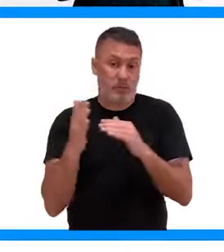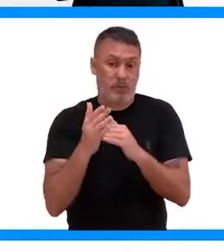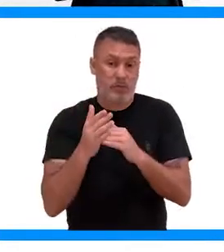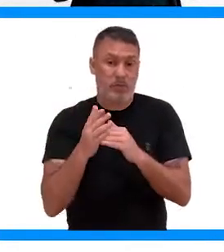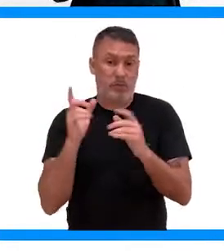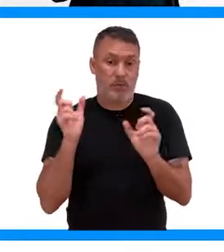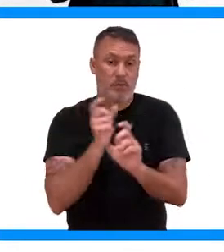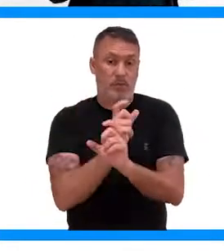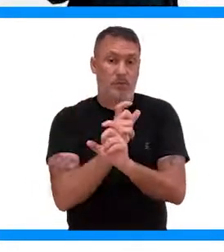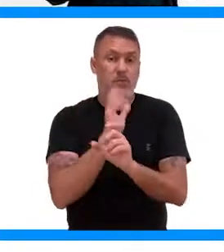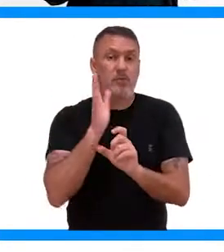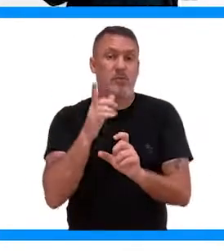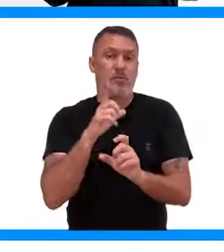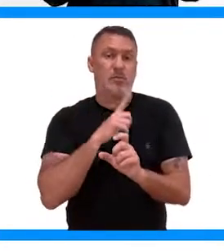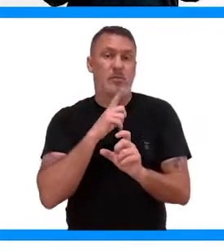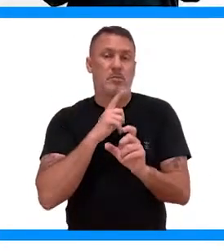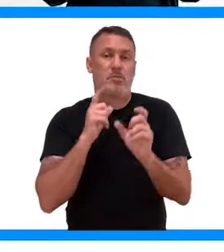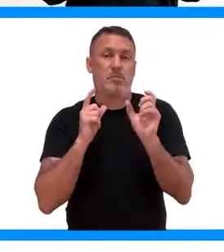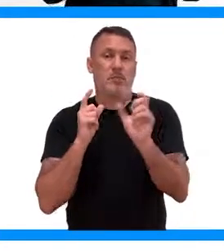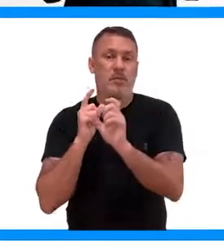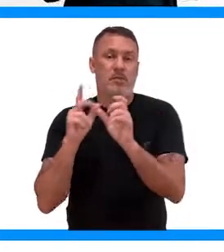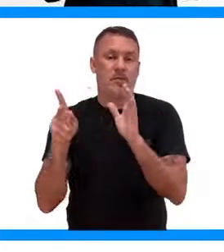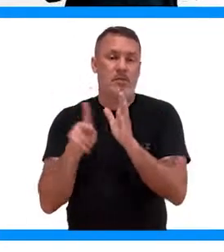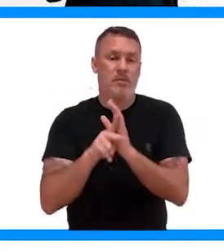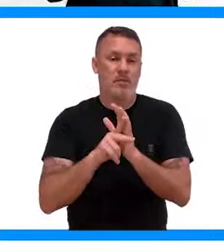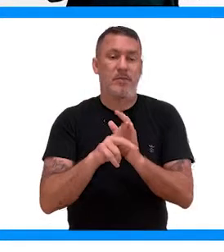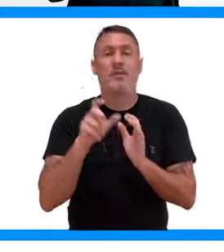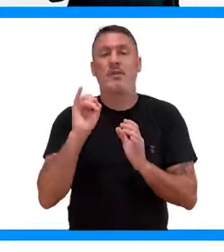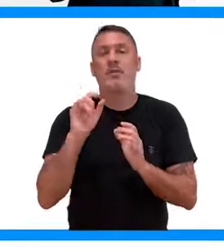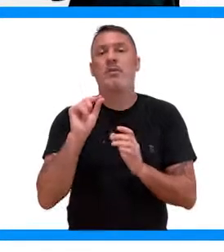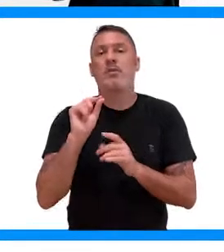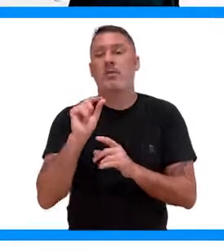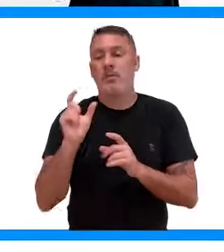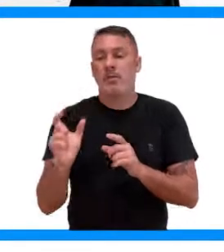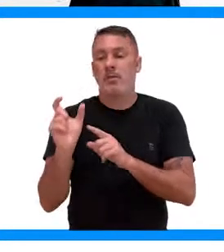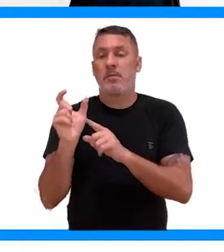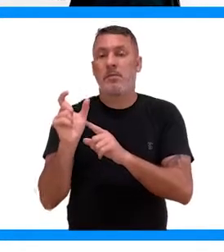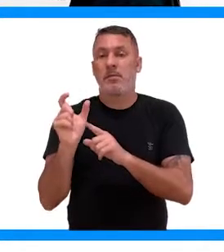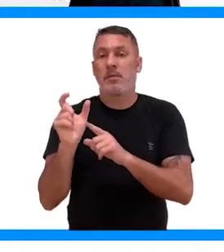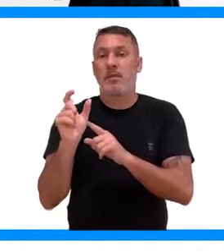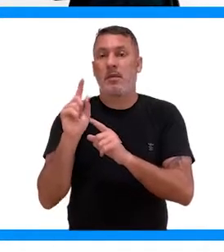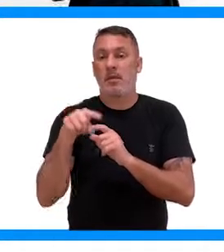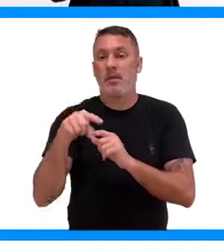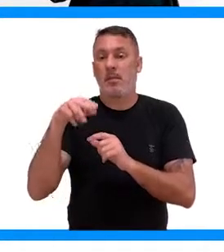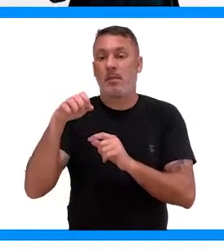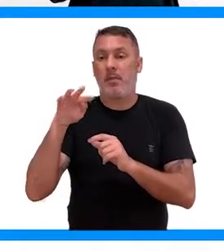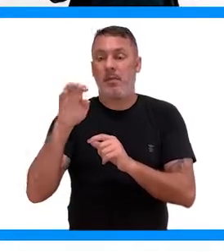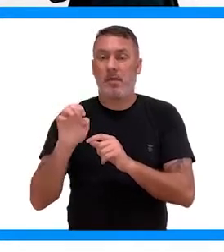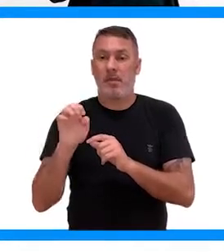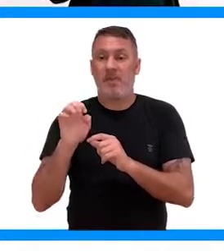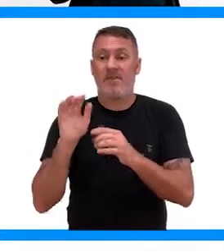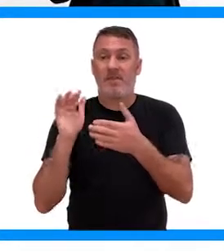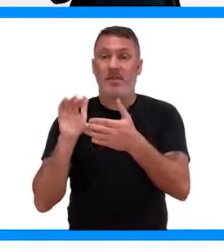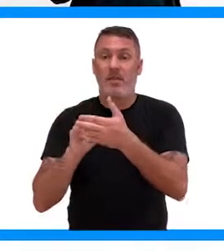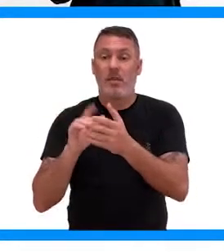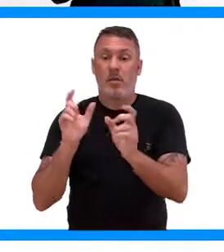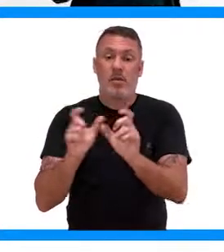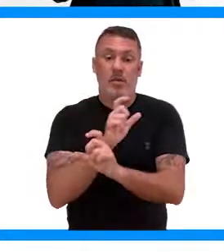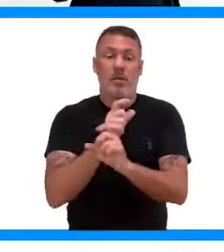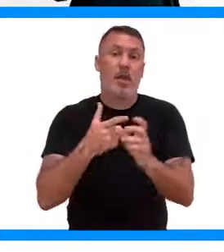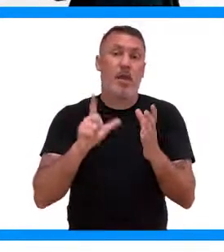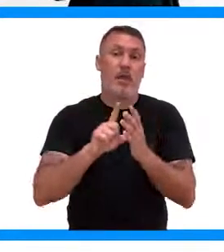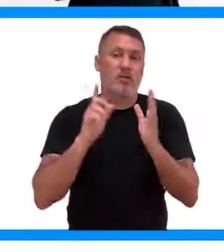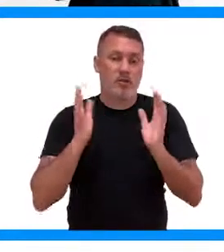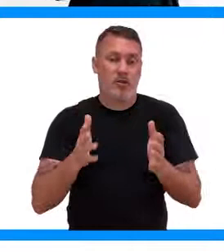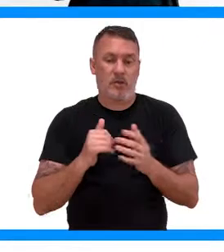mente a las palavras que já levavam tilde. Então, quando se acrescenta o sufixo mente às palavras